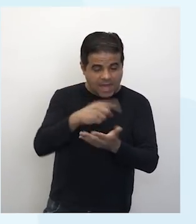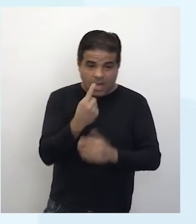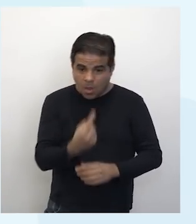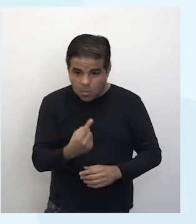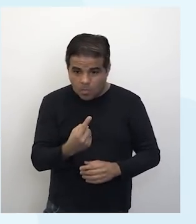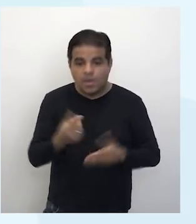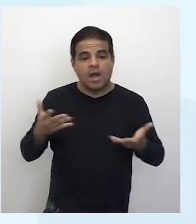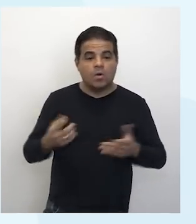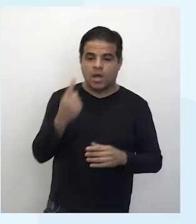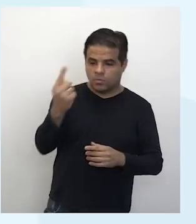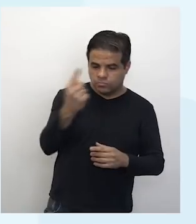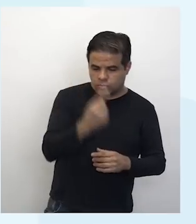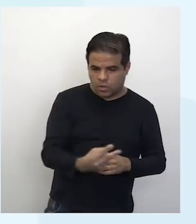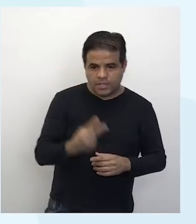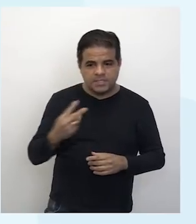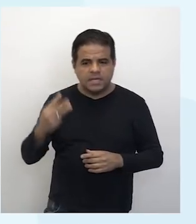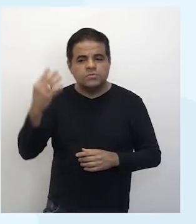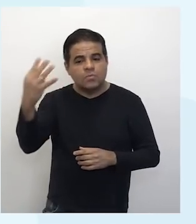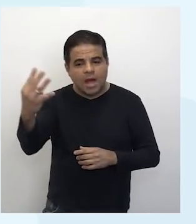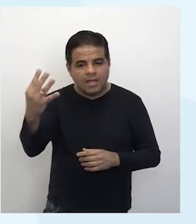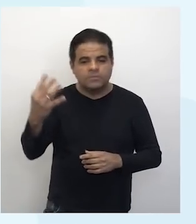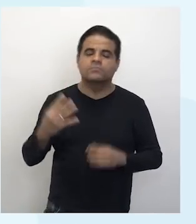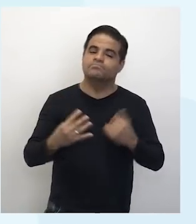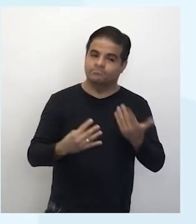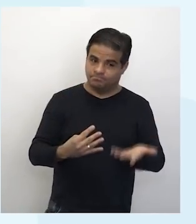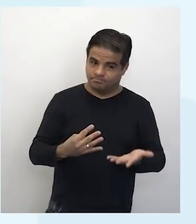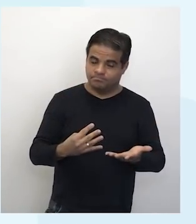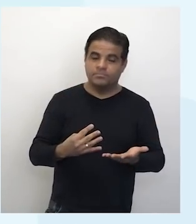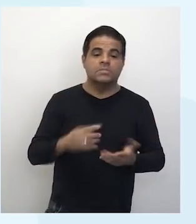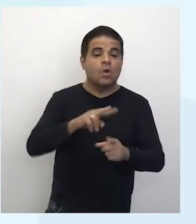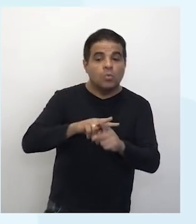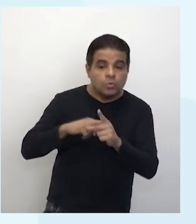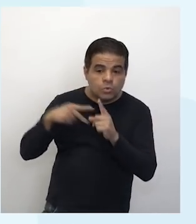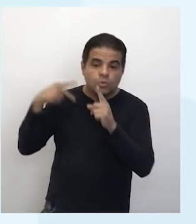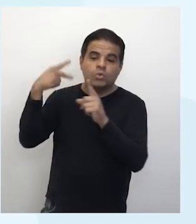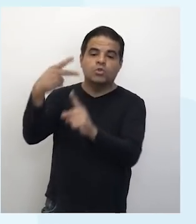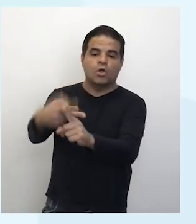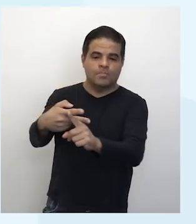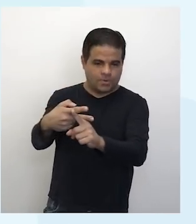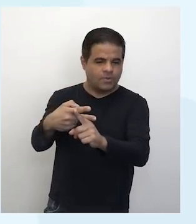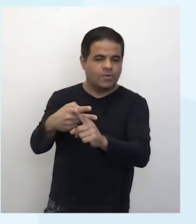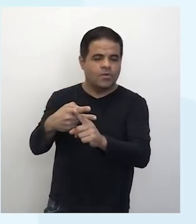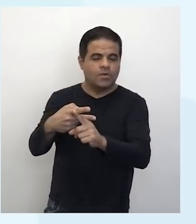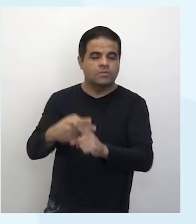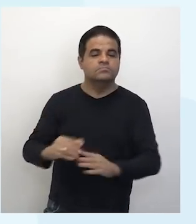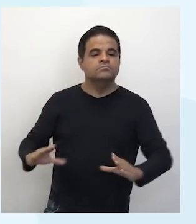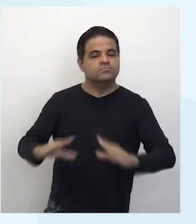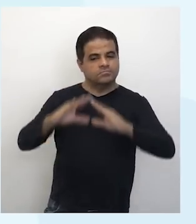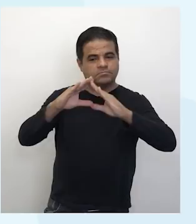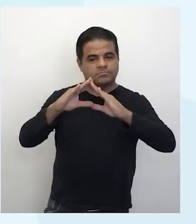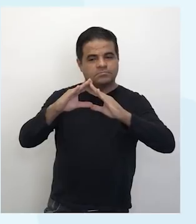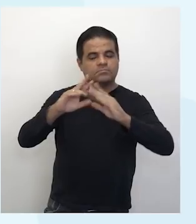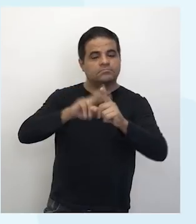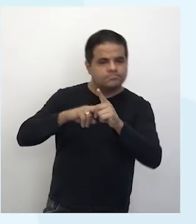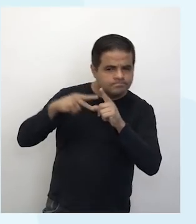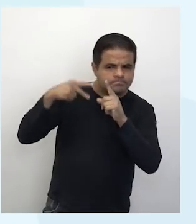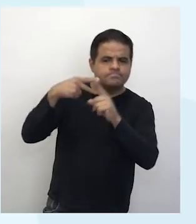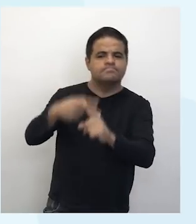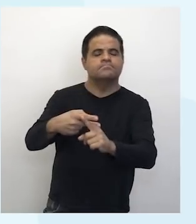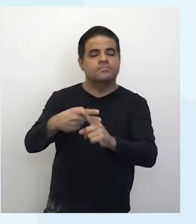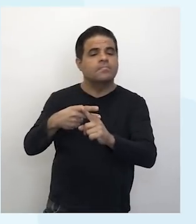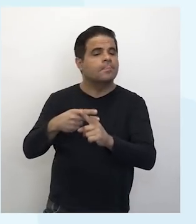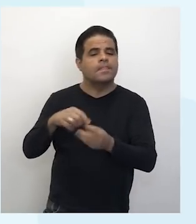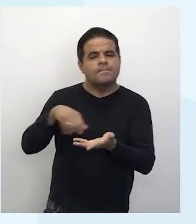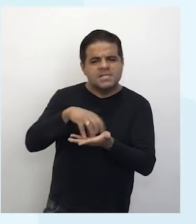E ficou 1, 2, 3, 4. Portanto, dobrando um lado, a gente dobra o perímetro. Só